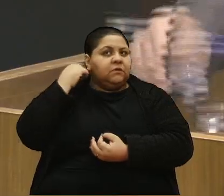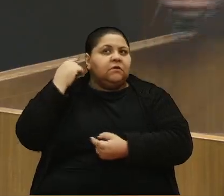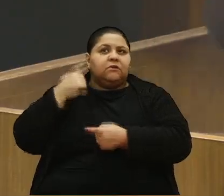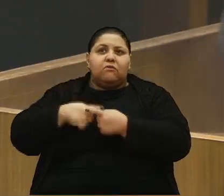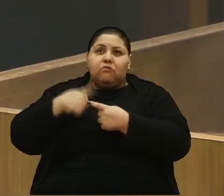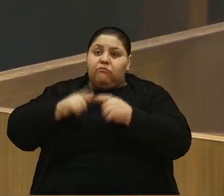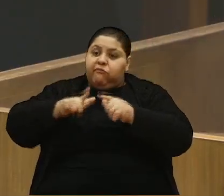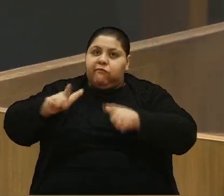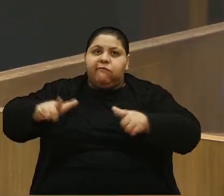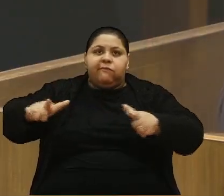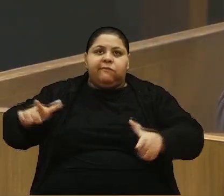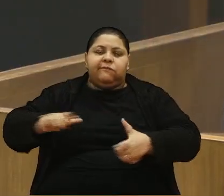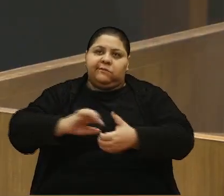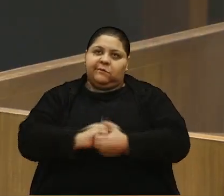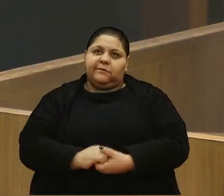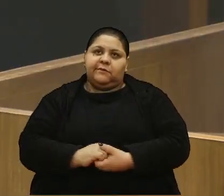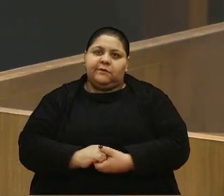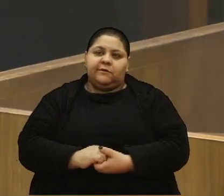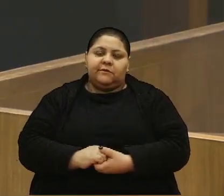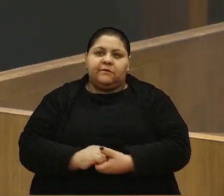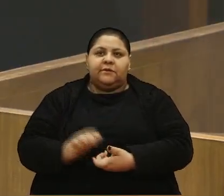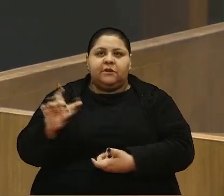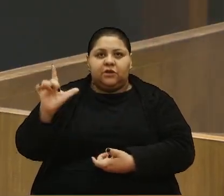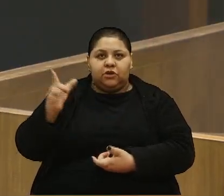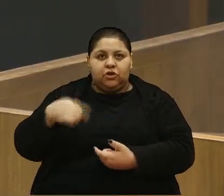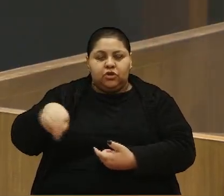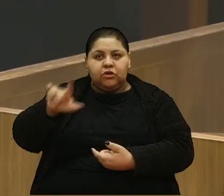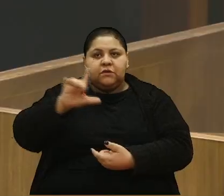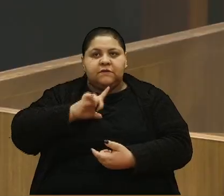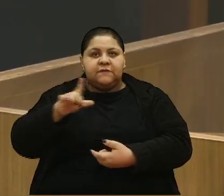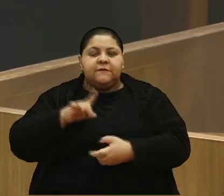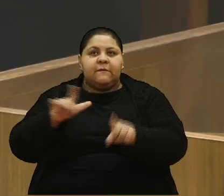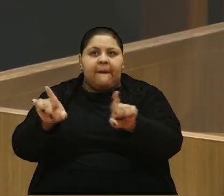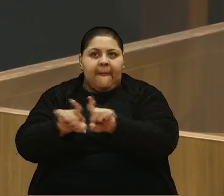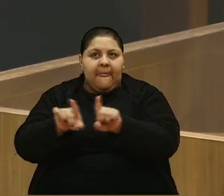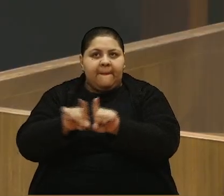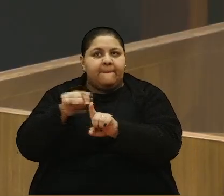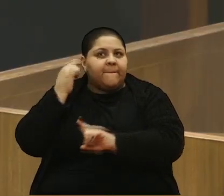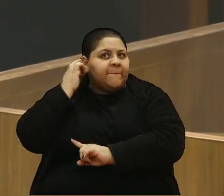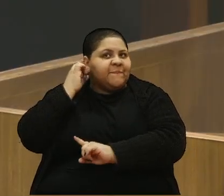muito aquela região. Nós temos também